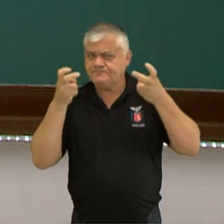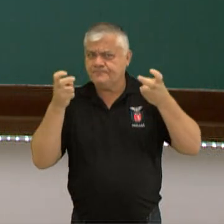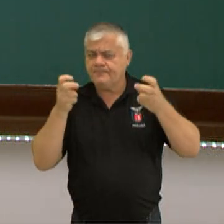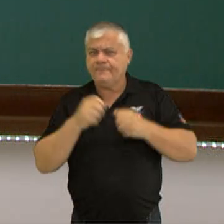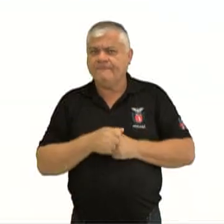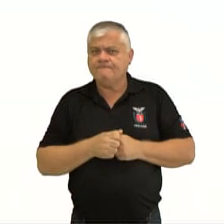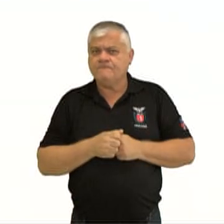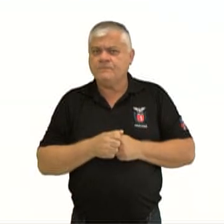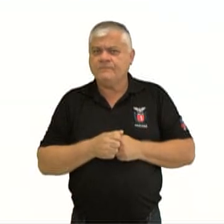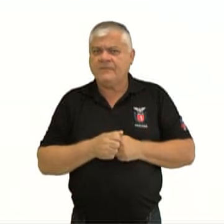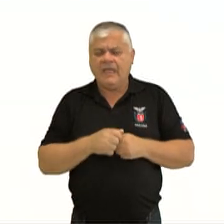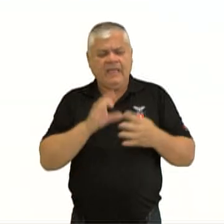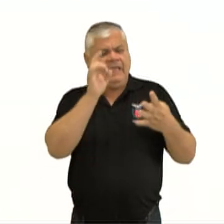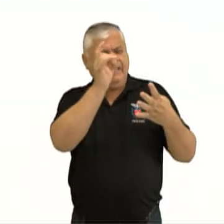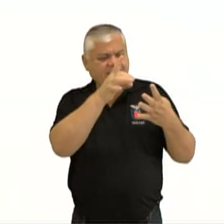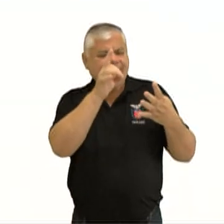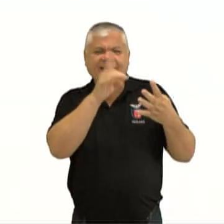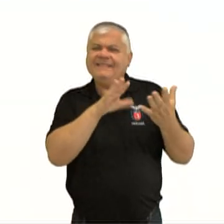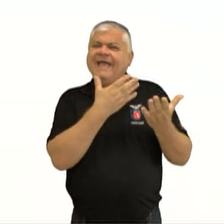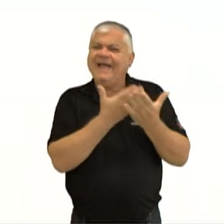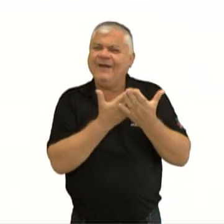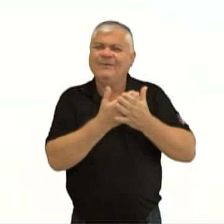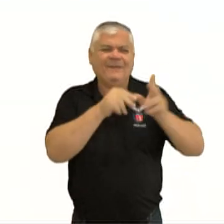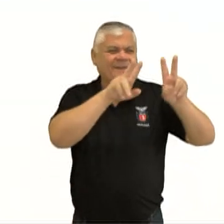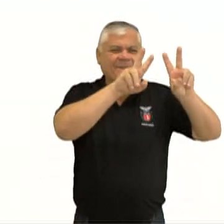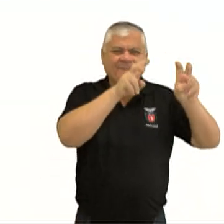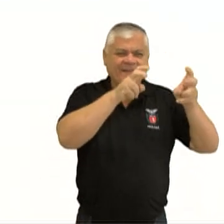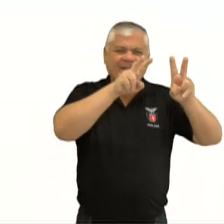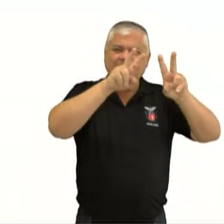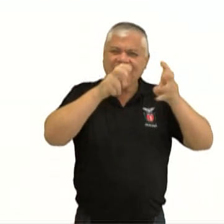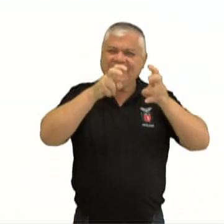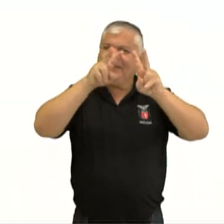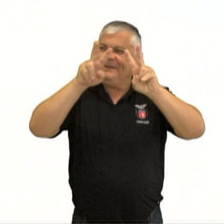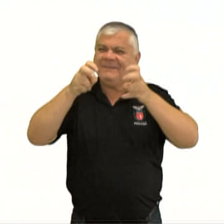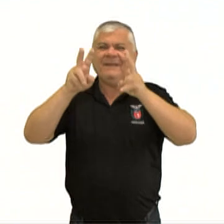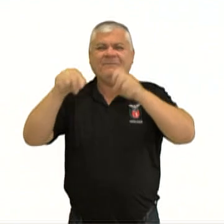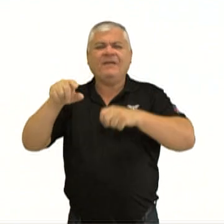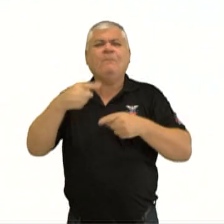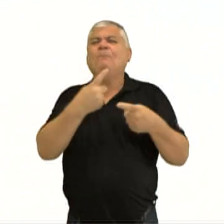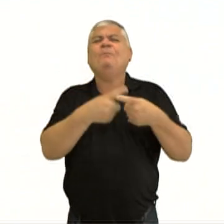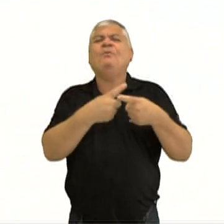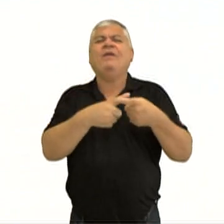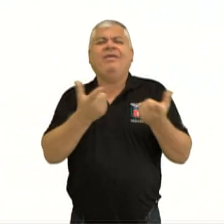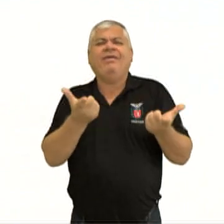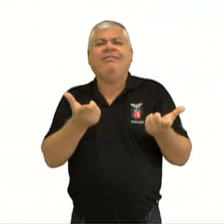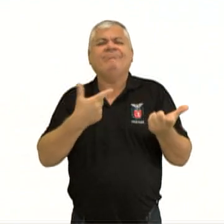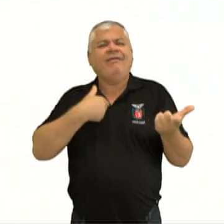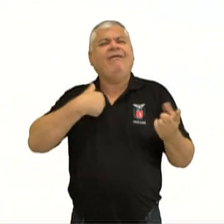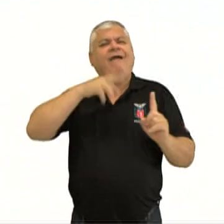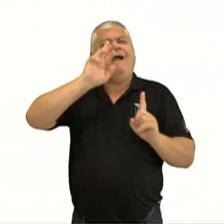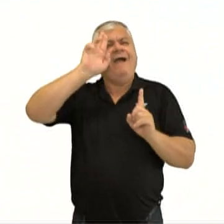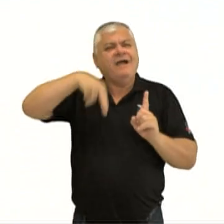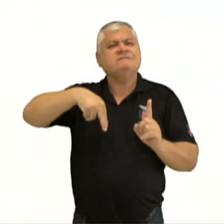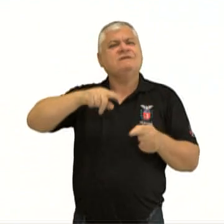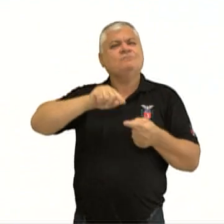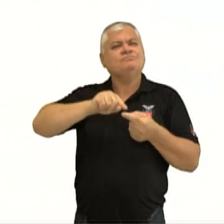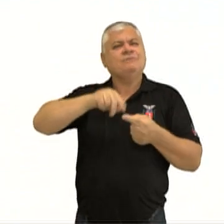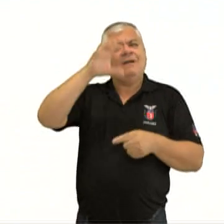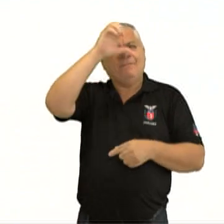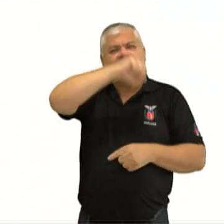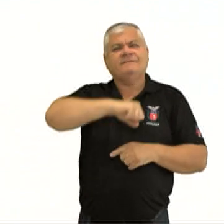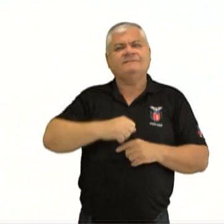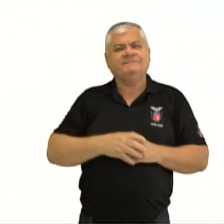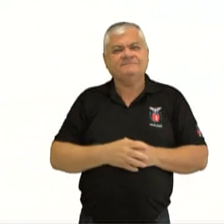que cada aula, cada assunto que nós aprendemos tem um porquê, uma razão da gente aprender. Então